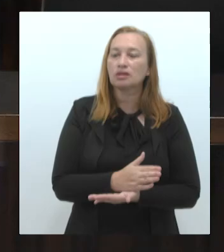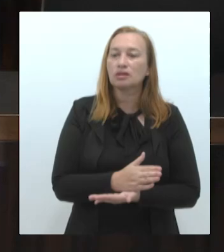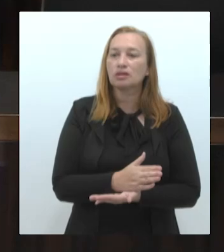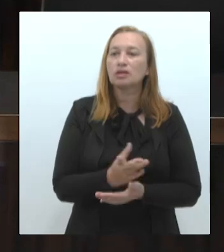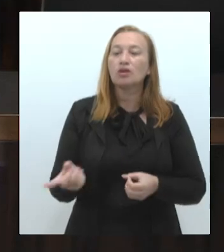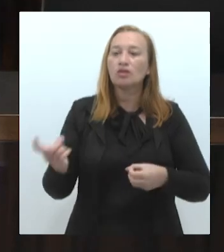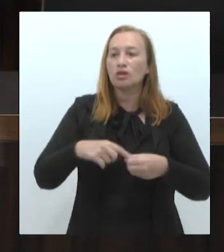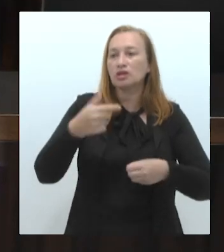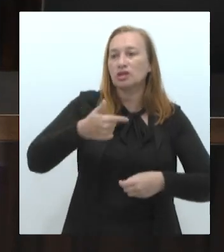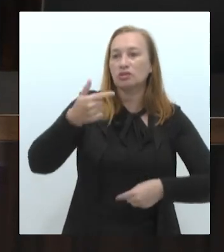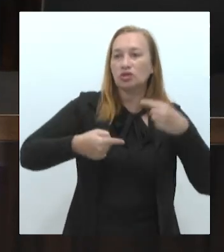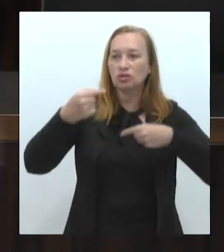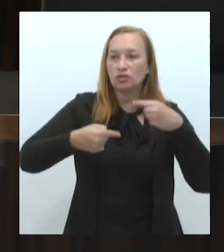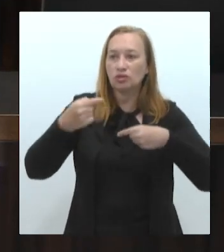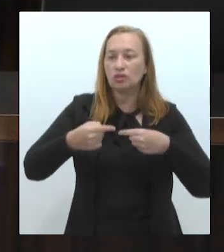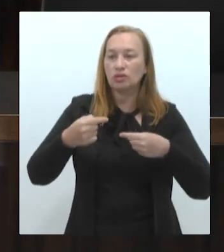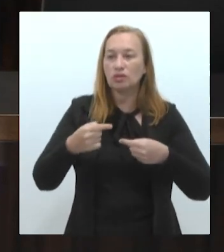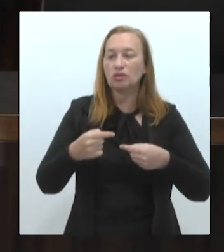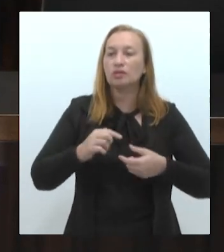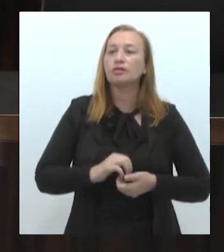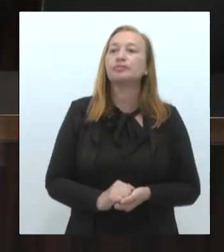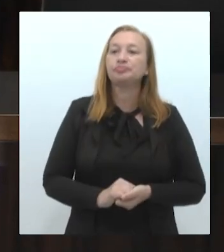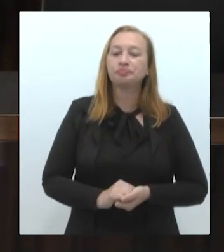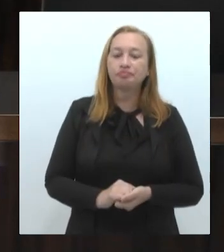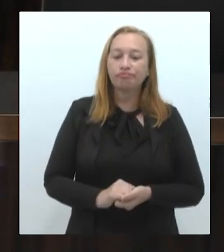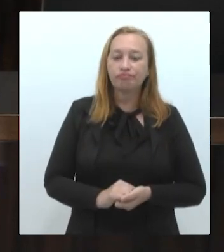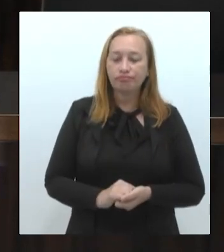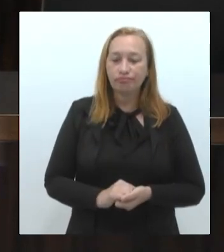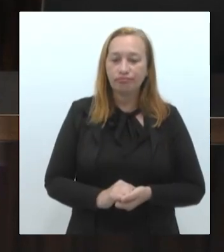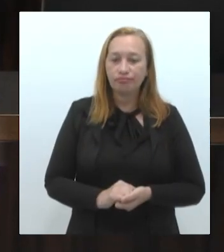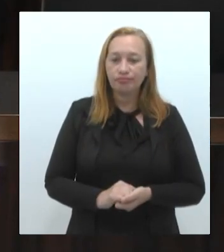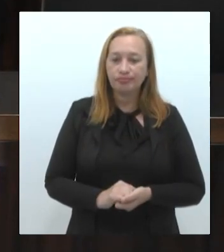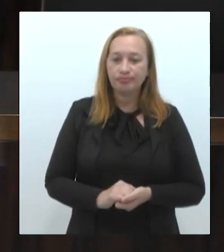Volta em segunda discussão para a redação do vencido.